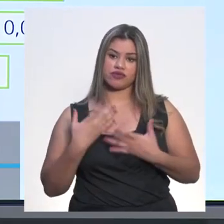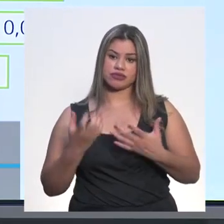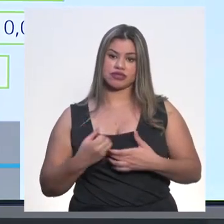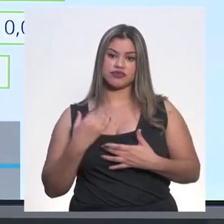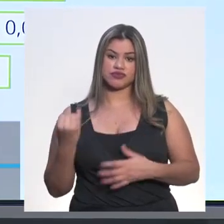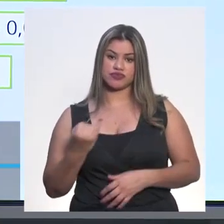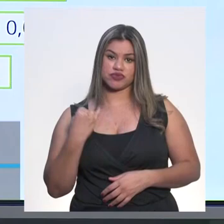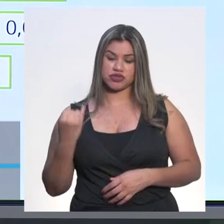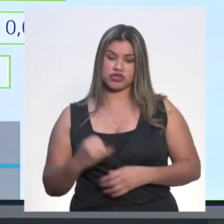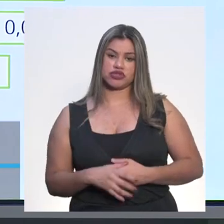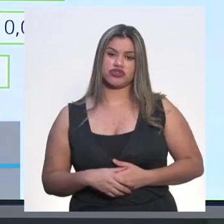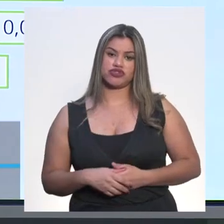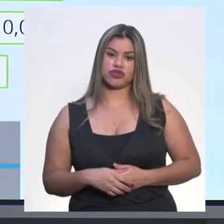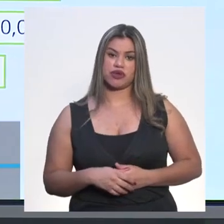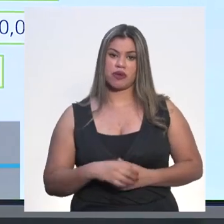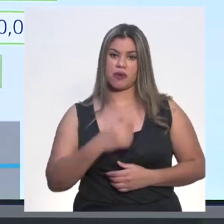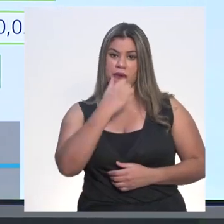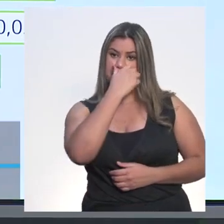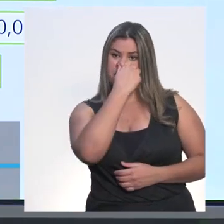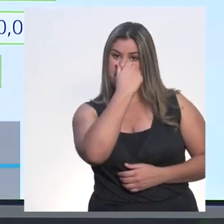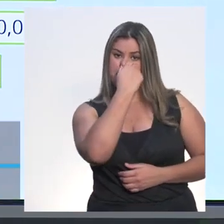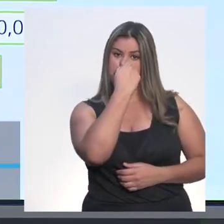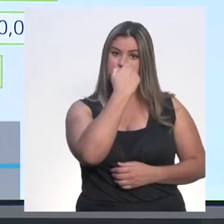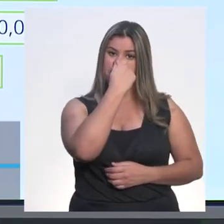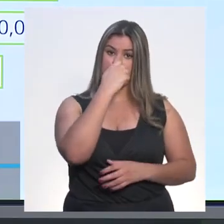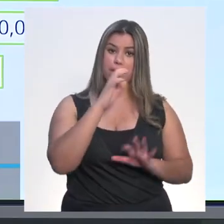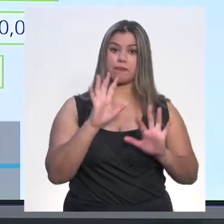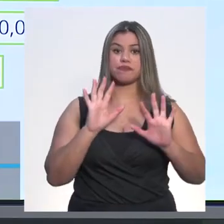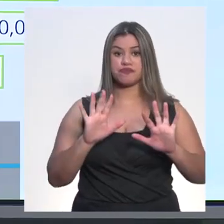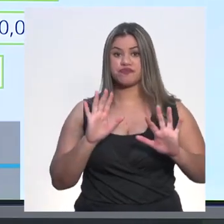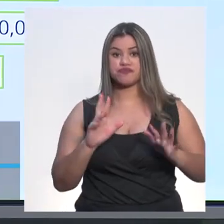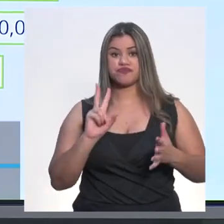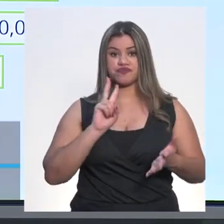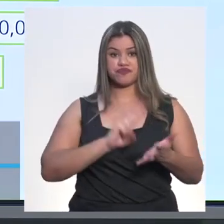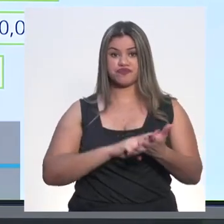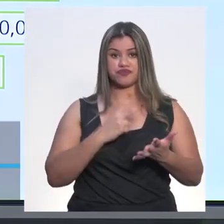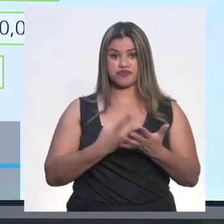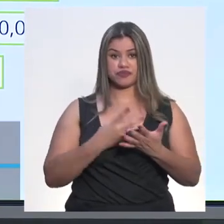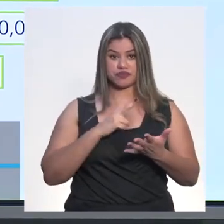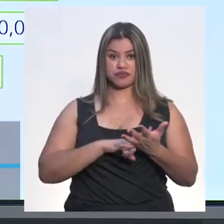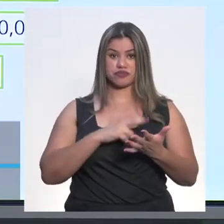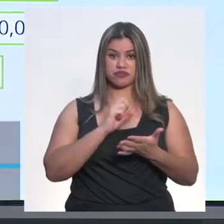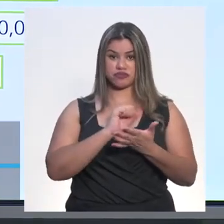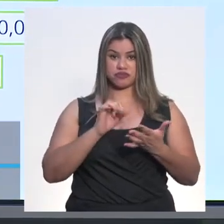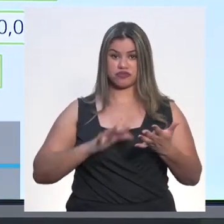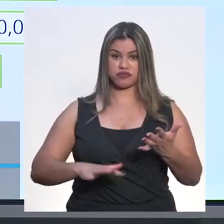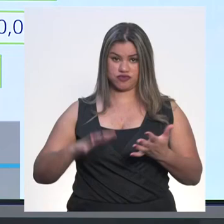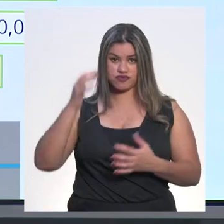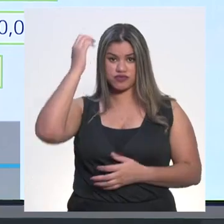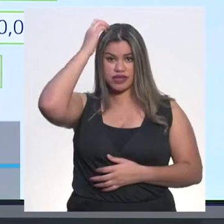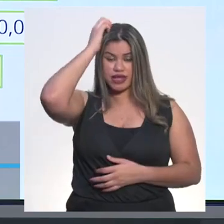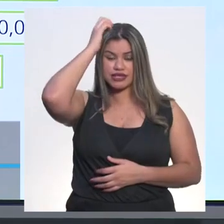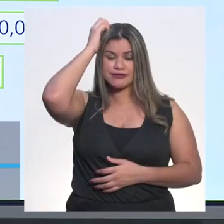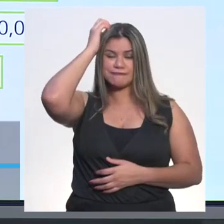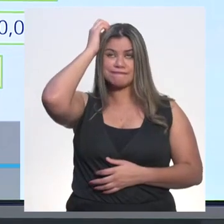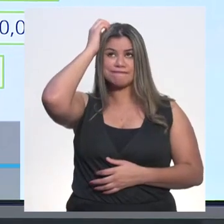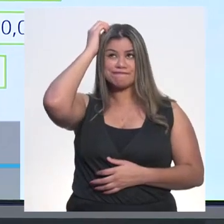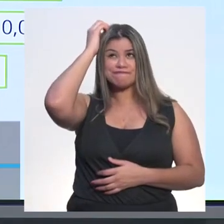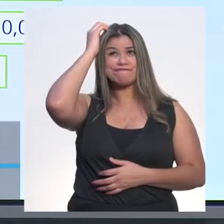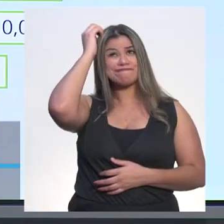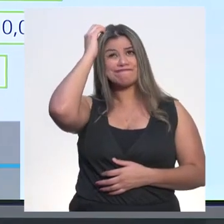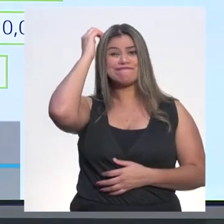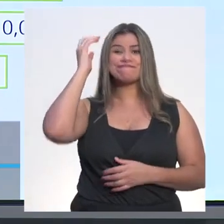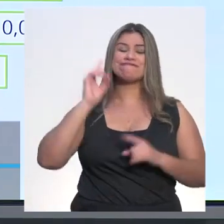vocês. Então, a gente fez o quê aqui? Uma interpretação do exercício. O que ele me trouxe. Só que tem o que a gente